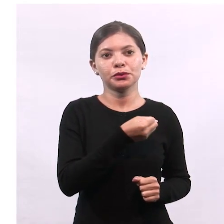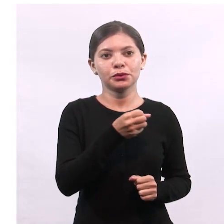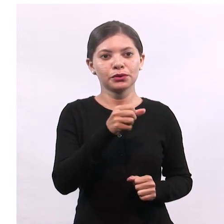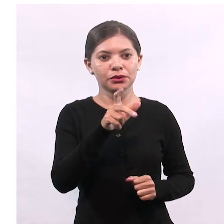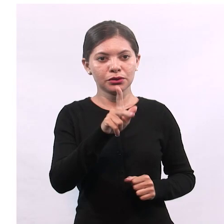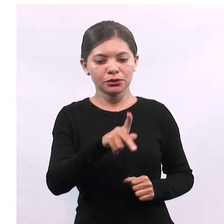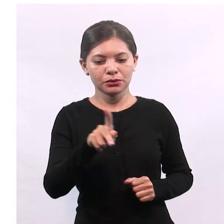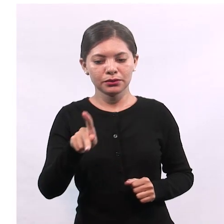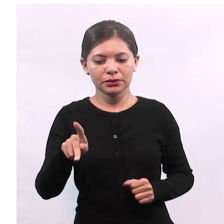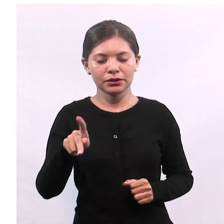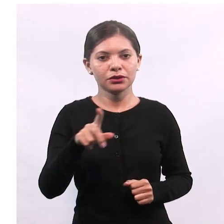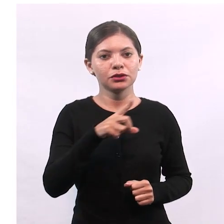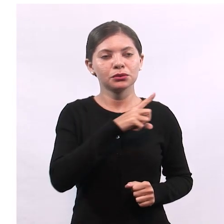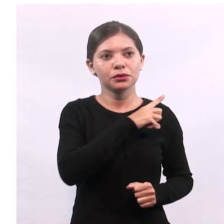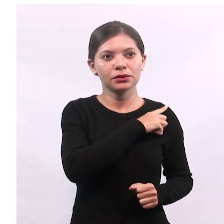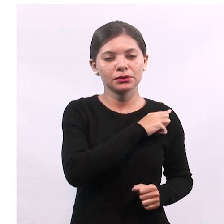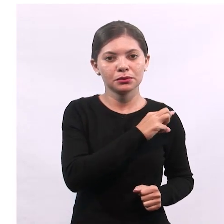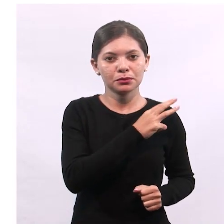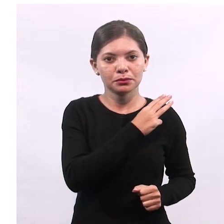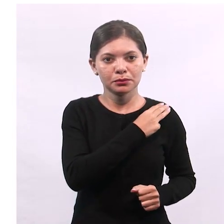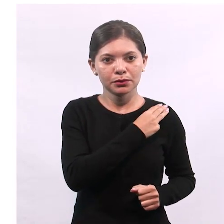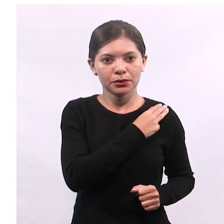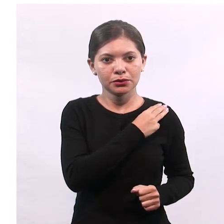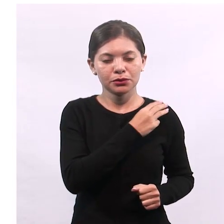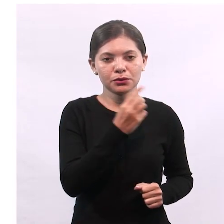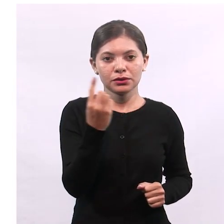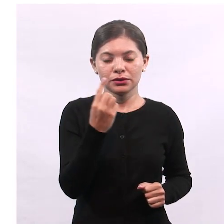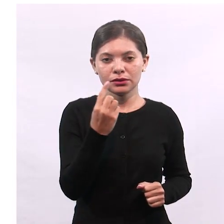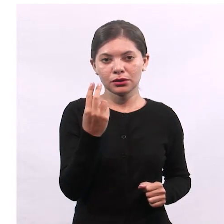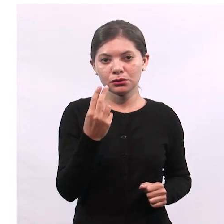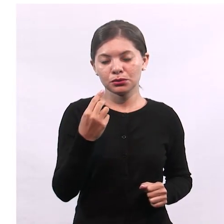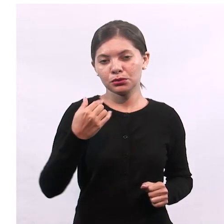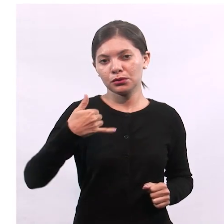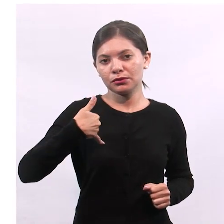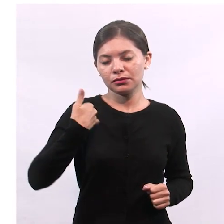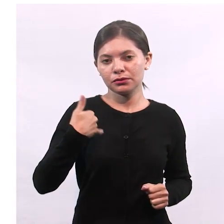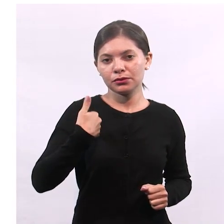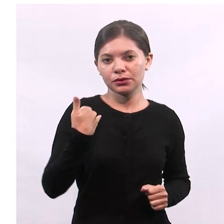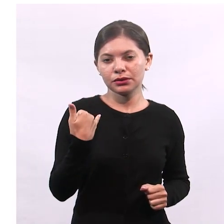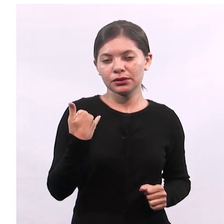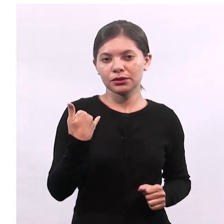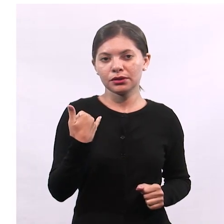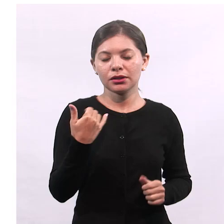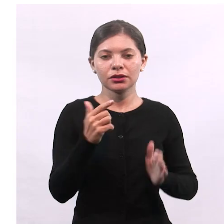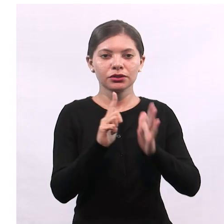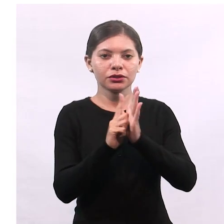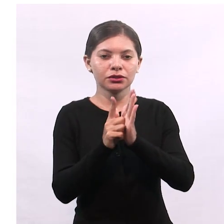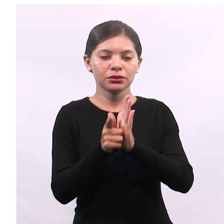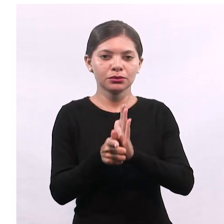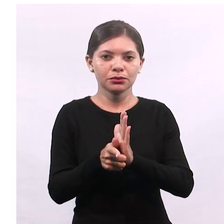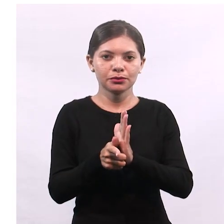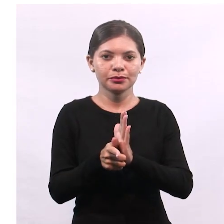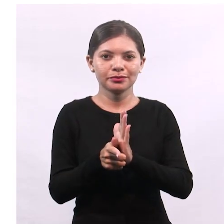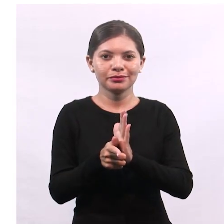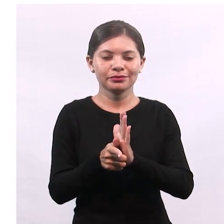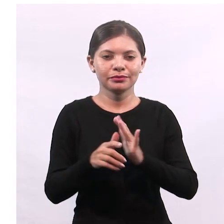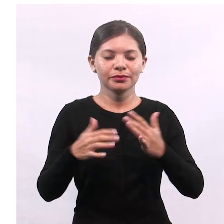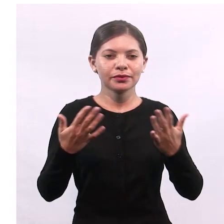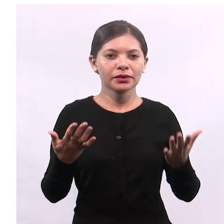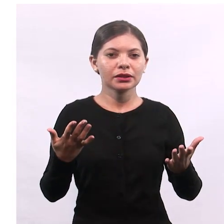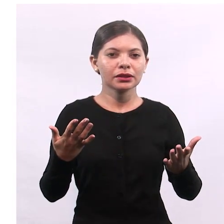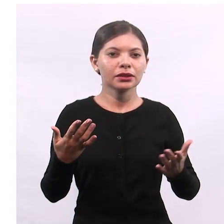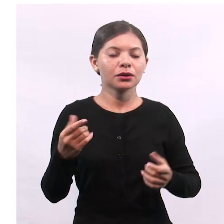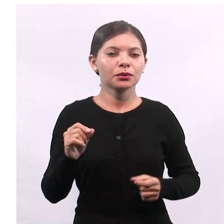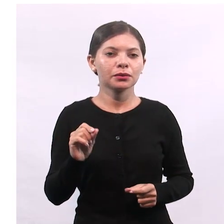médio segundo a faixa etária e ainda sexo então a faixa etária